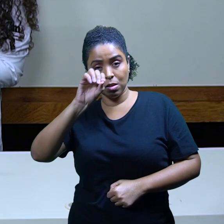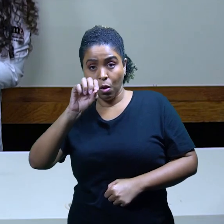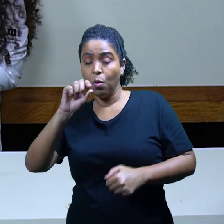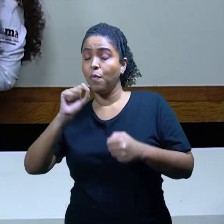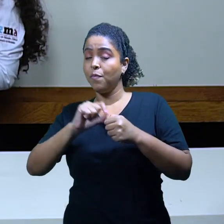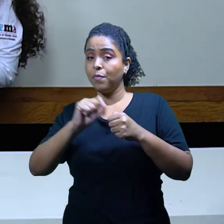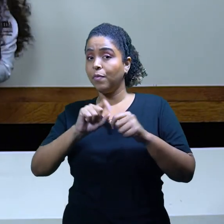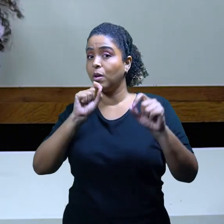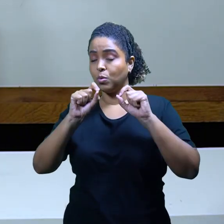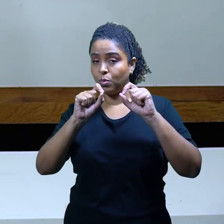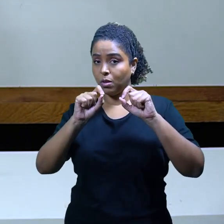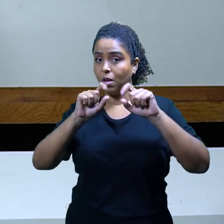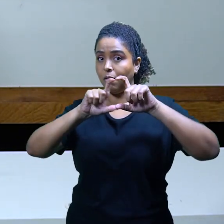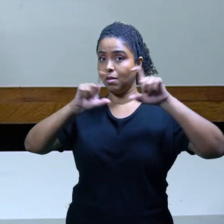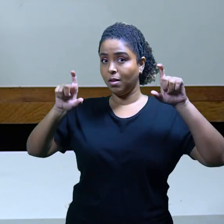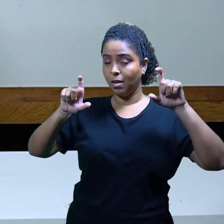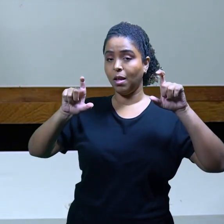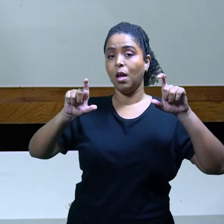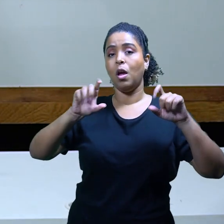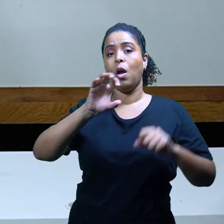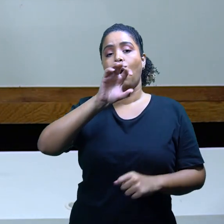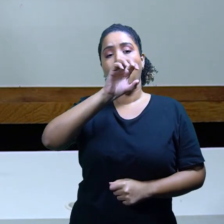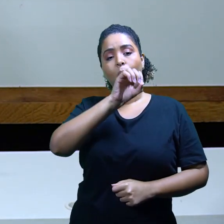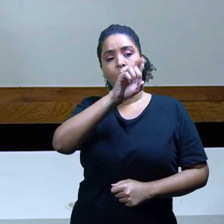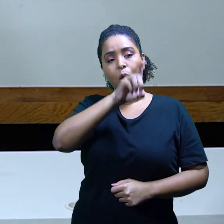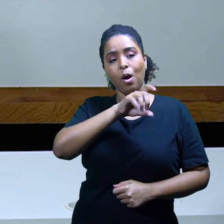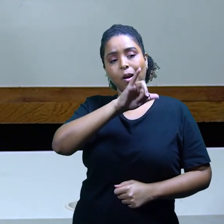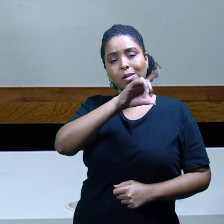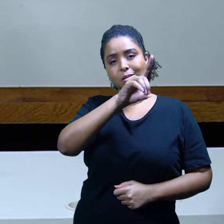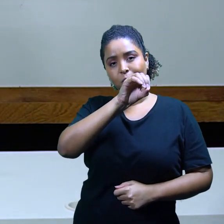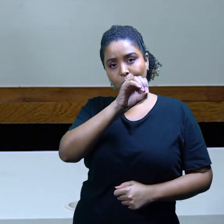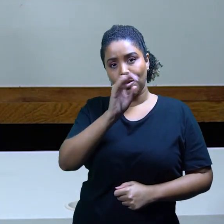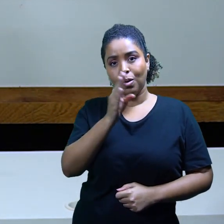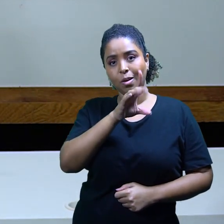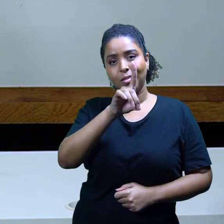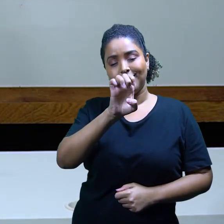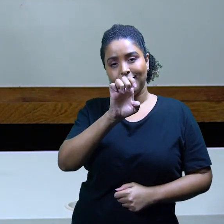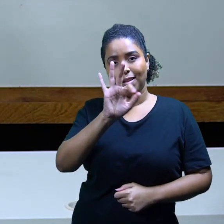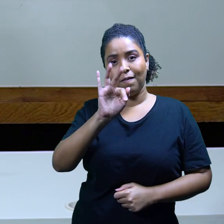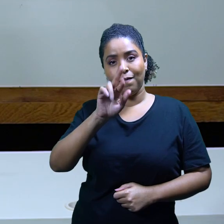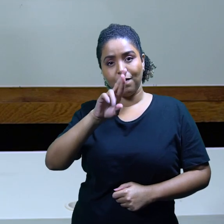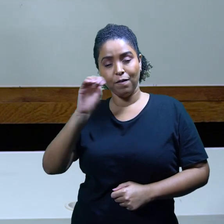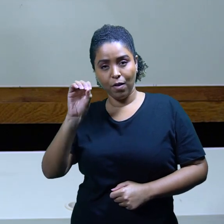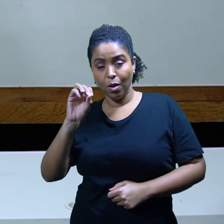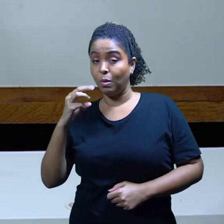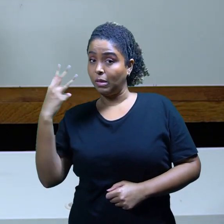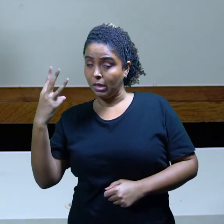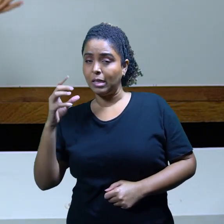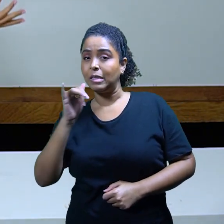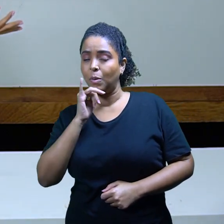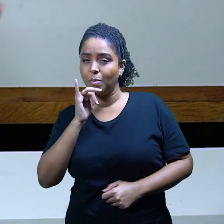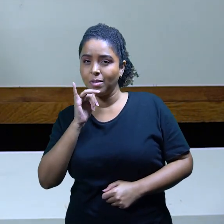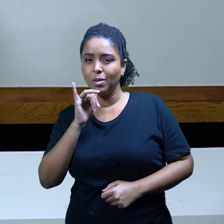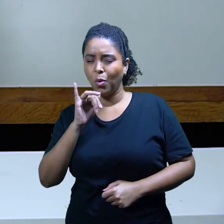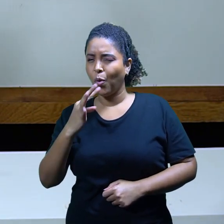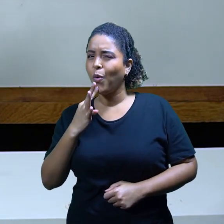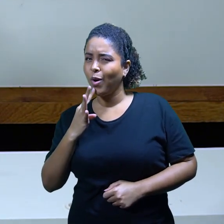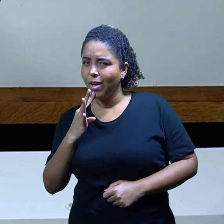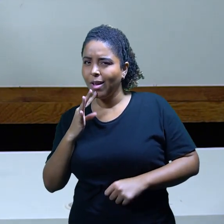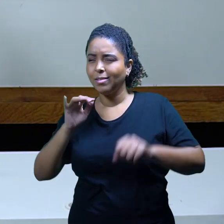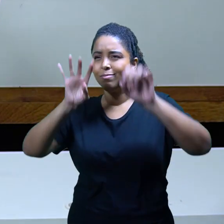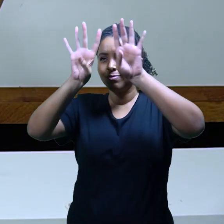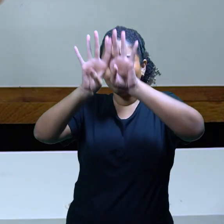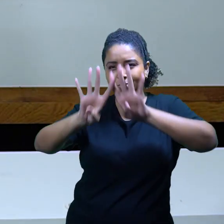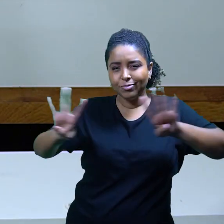3, certo? E esse óxido de ferro 3, ele é conhecido popularmente como ferrugem. Então, a ferrugem dos portões de ferro